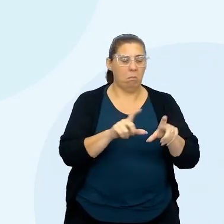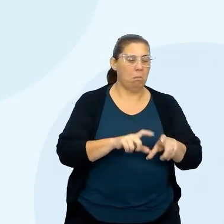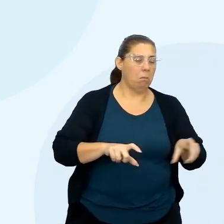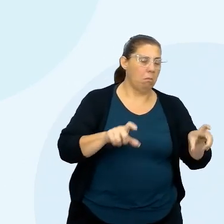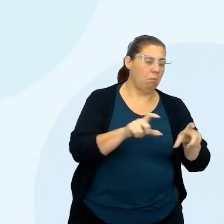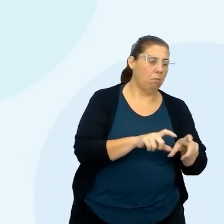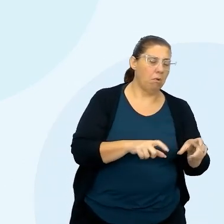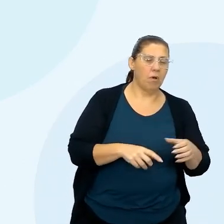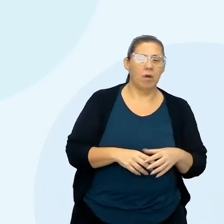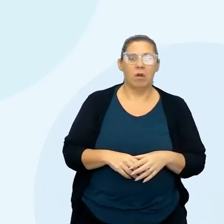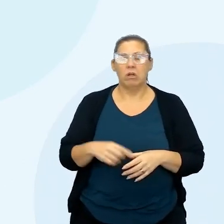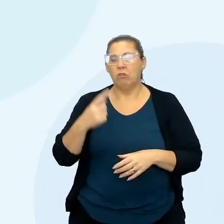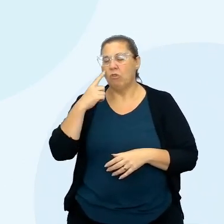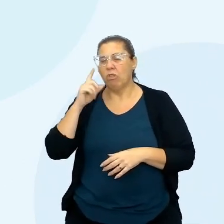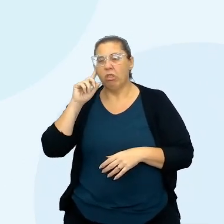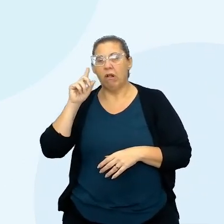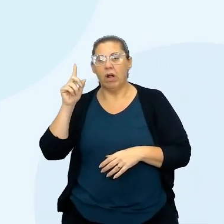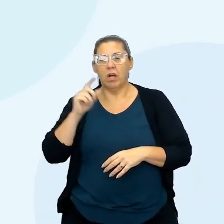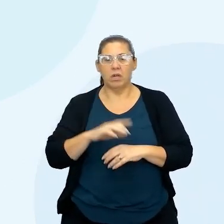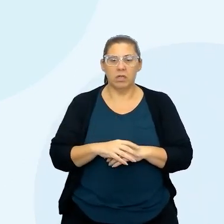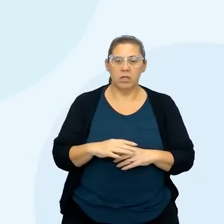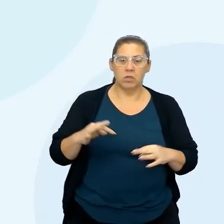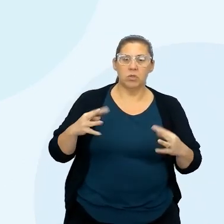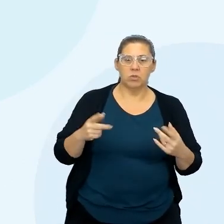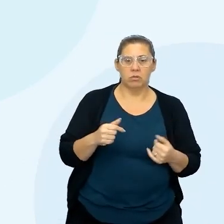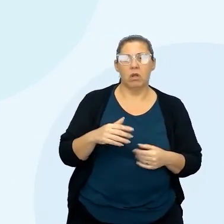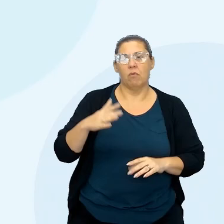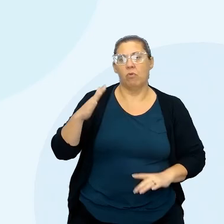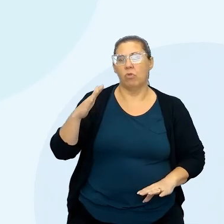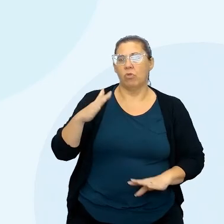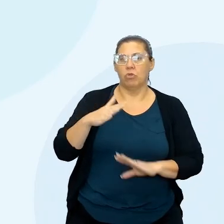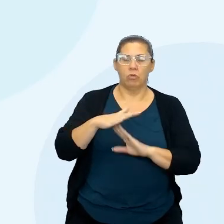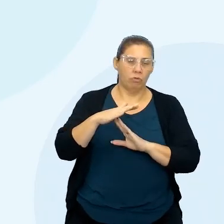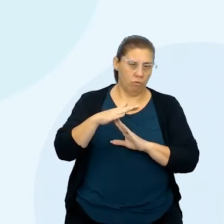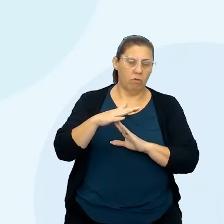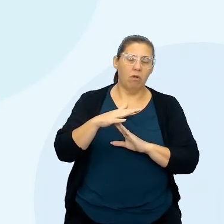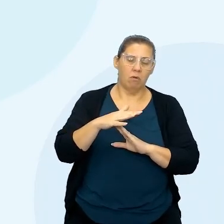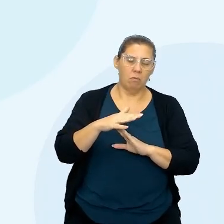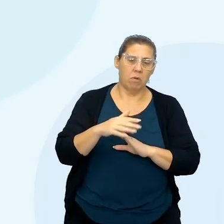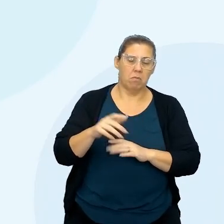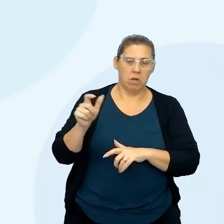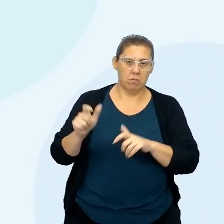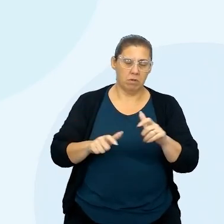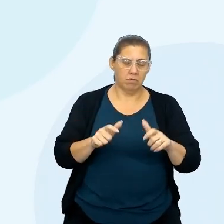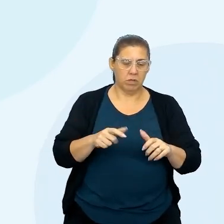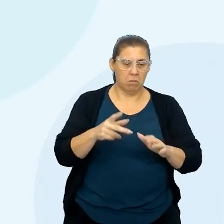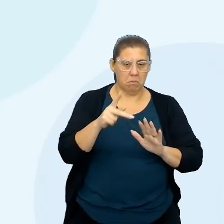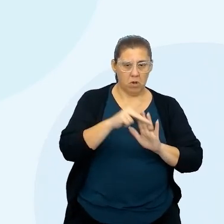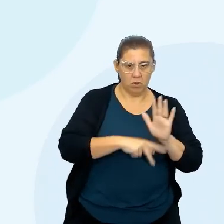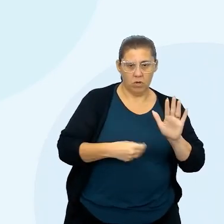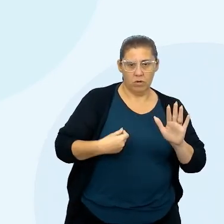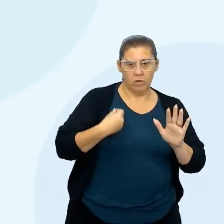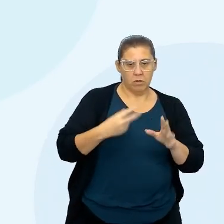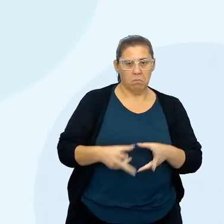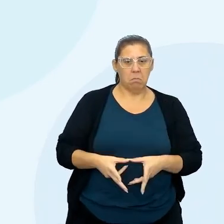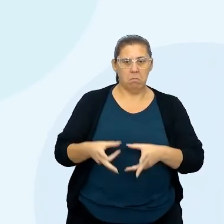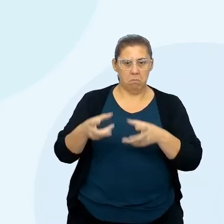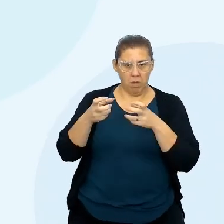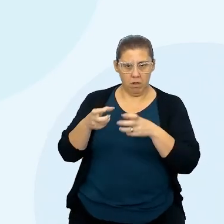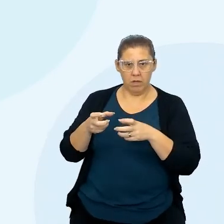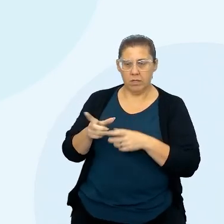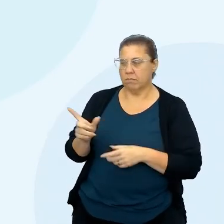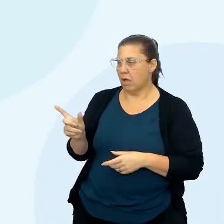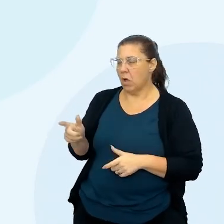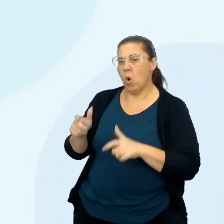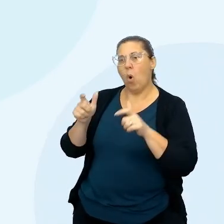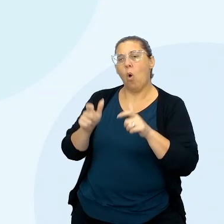cibersegurança, big data. É um toque para, de repente, a galera que está nesse projeto de vida perceber para